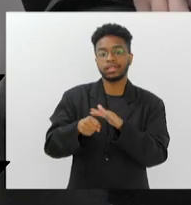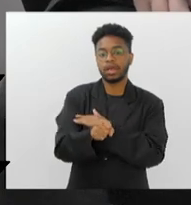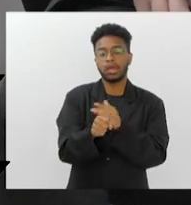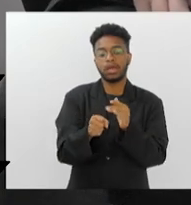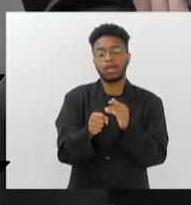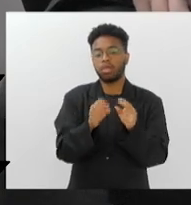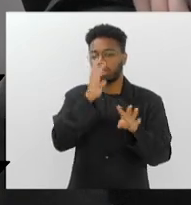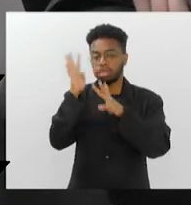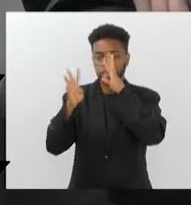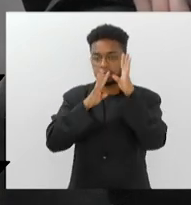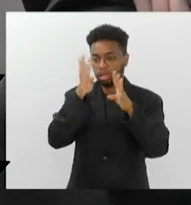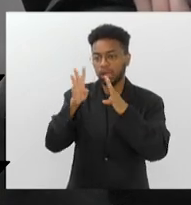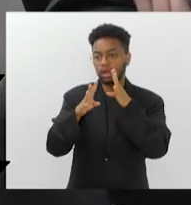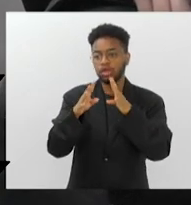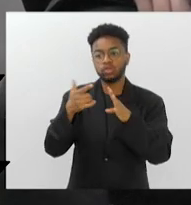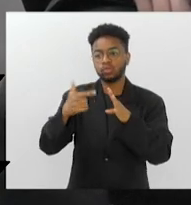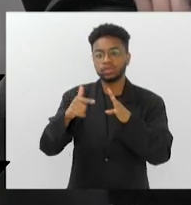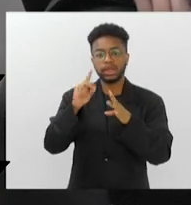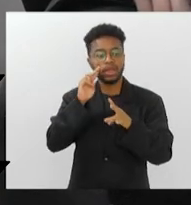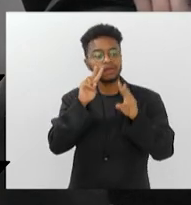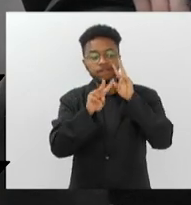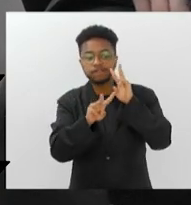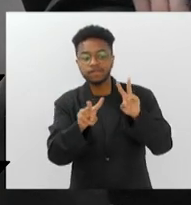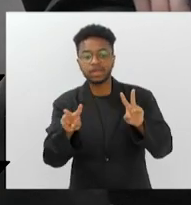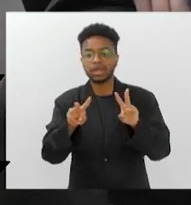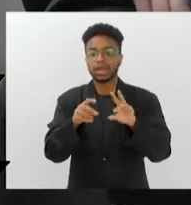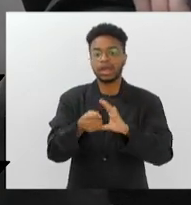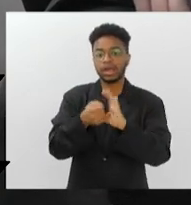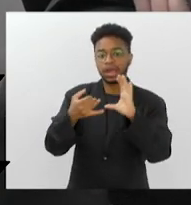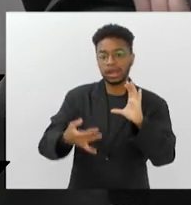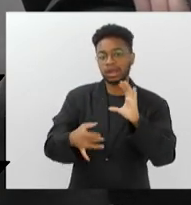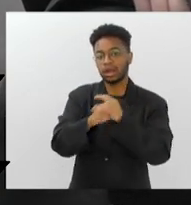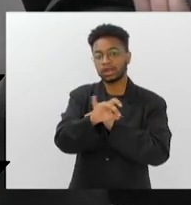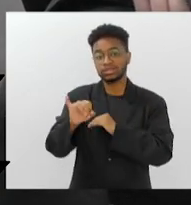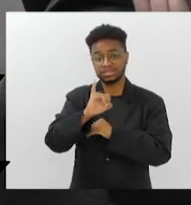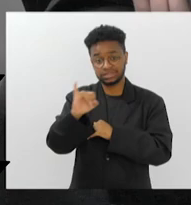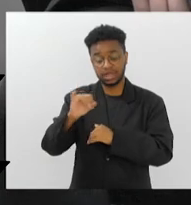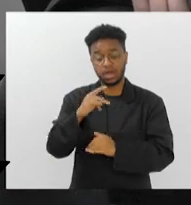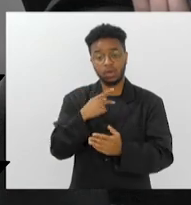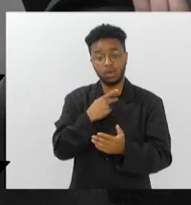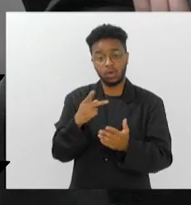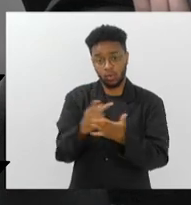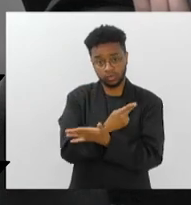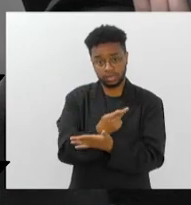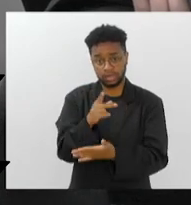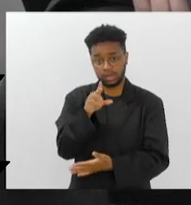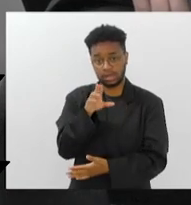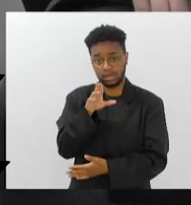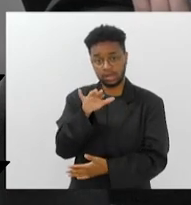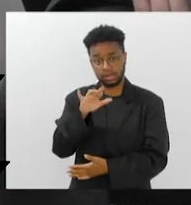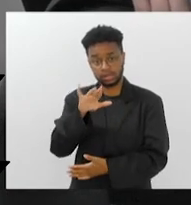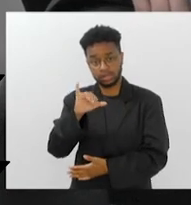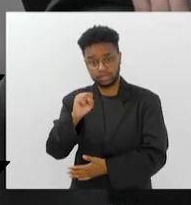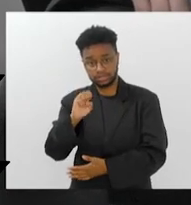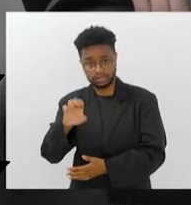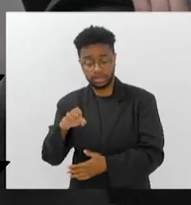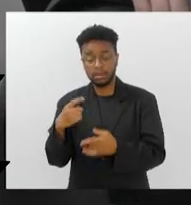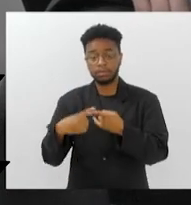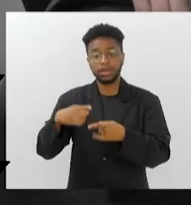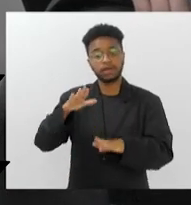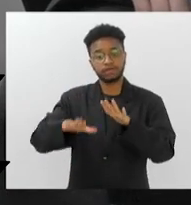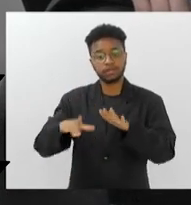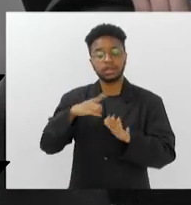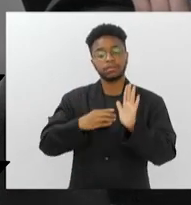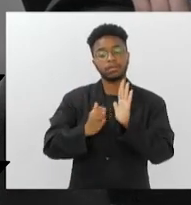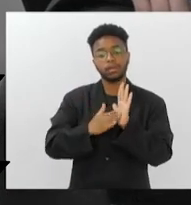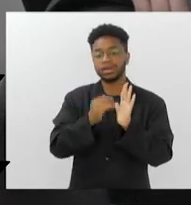sem individualização do sujeito sem entender se ele tá de fato enfrentando um quadro de crise ou não e por exemplo é muito comum ter propostas dessa natureza